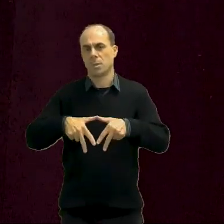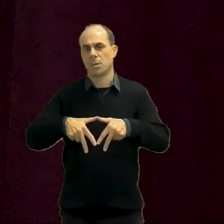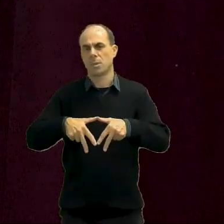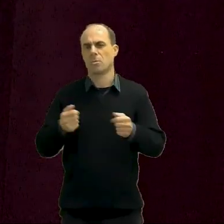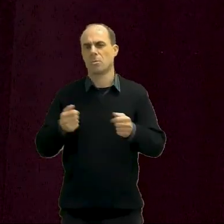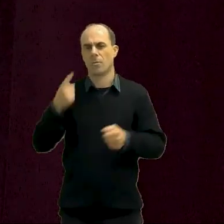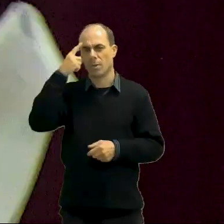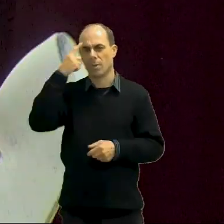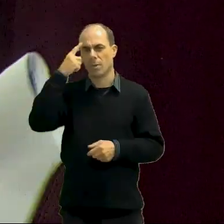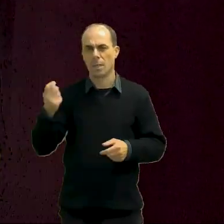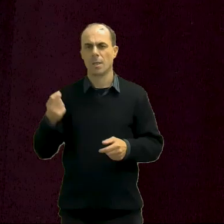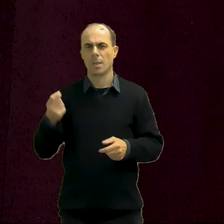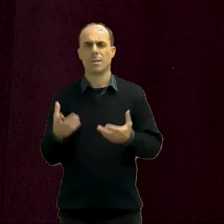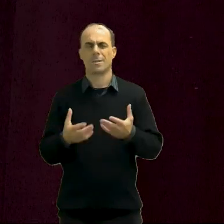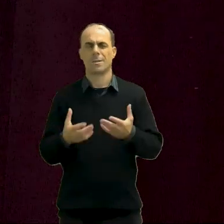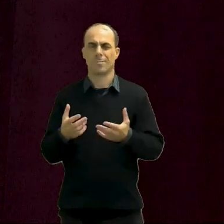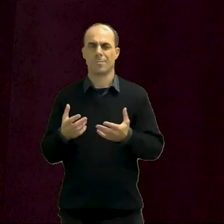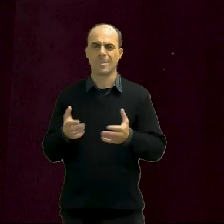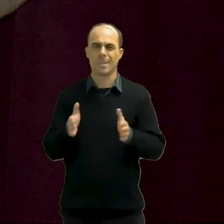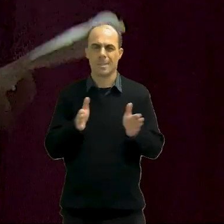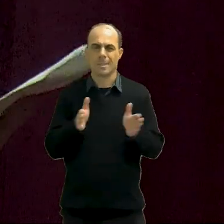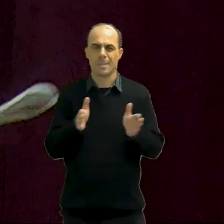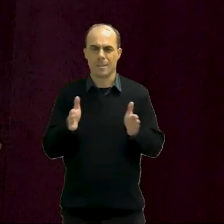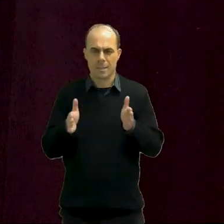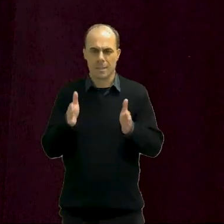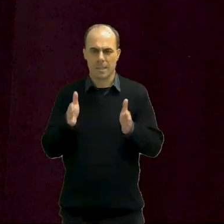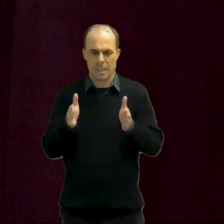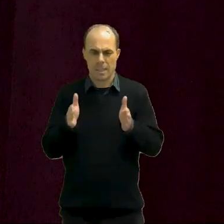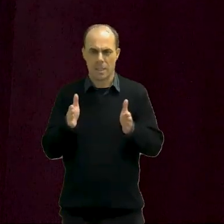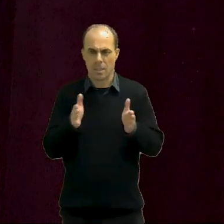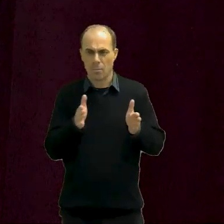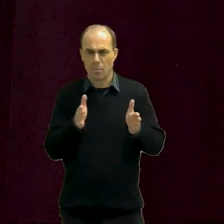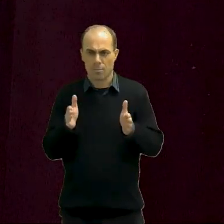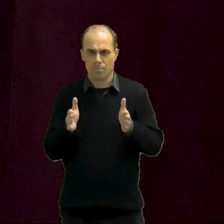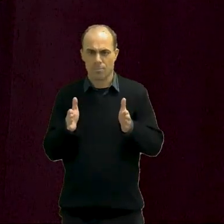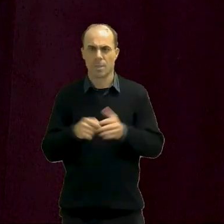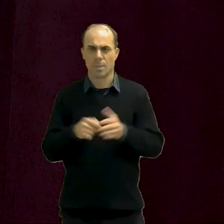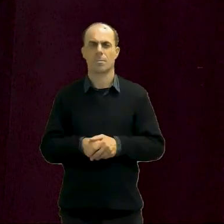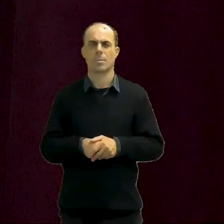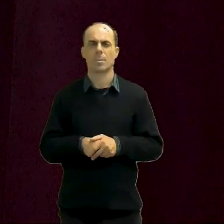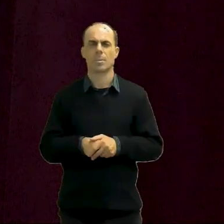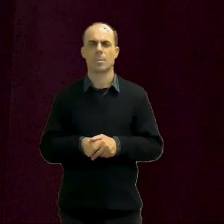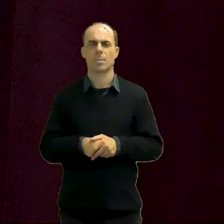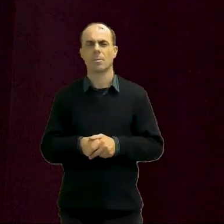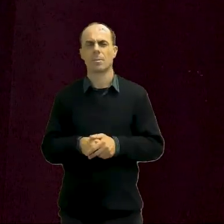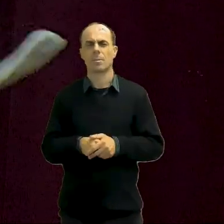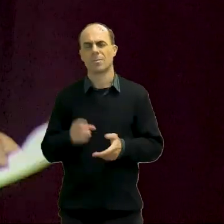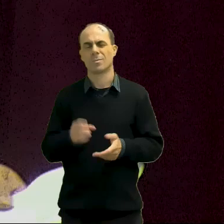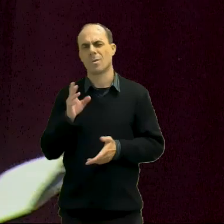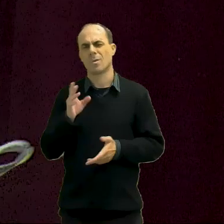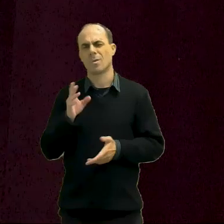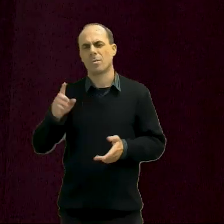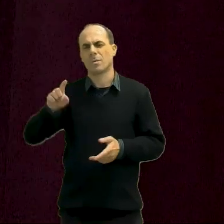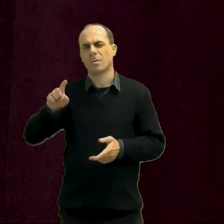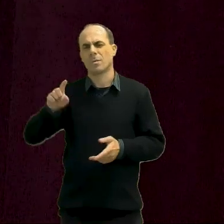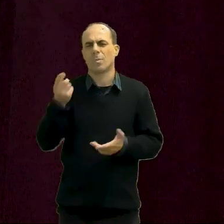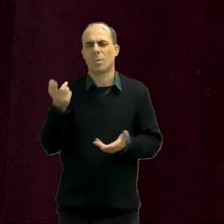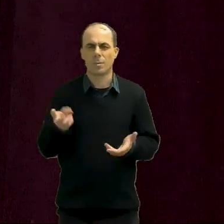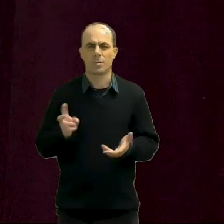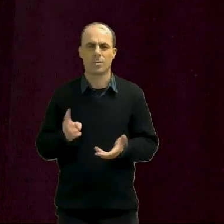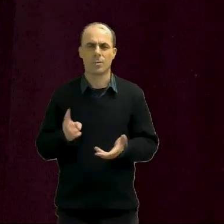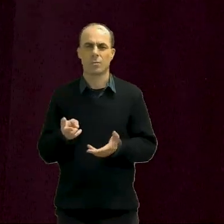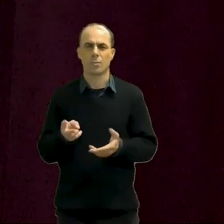sei se é principalmente nessa fase da do registro da impugnação ou depois também vai continuar atuando como que atuaria nessa